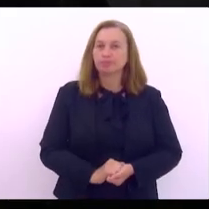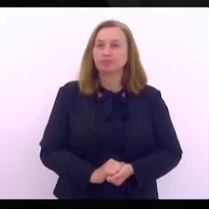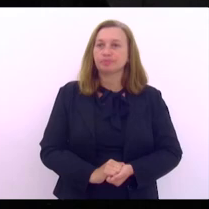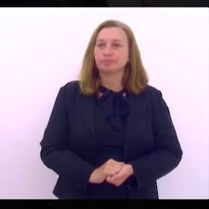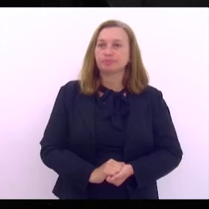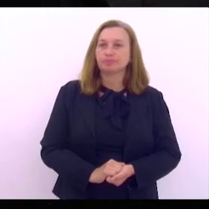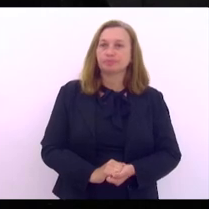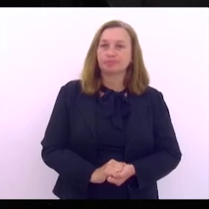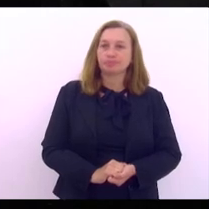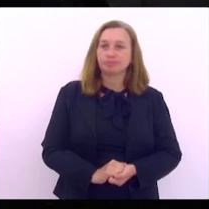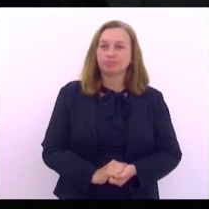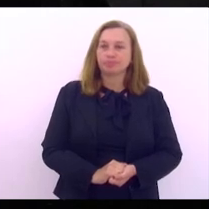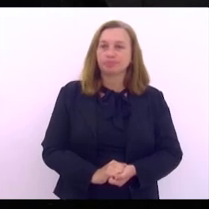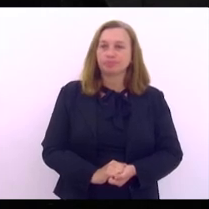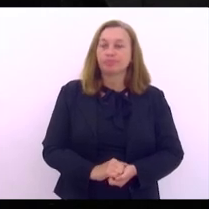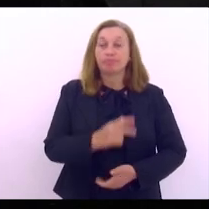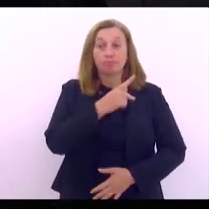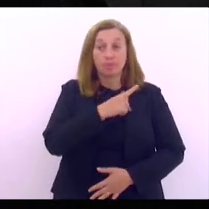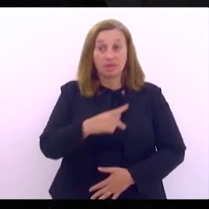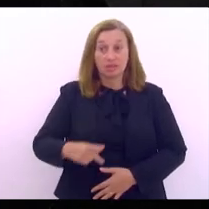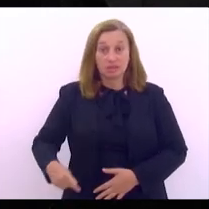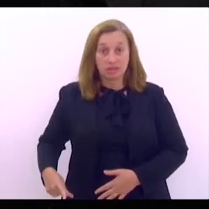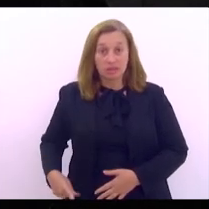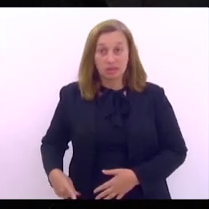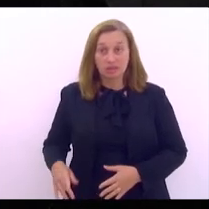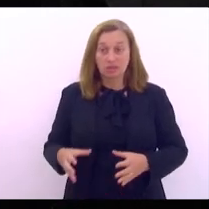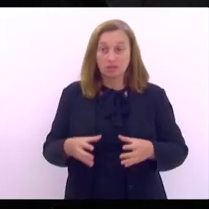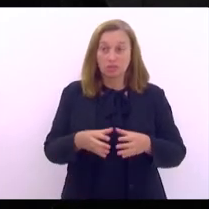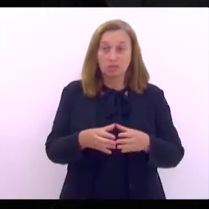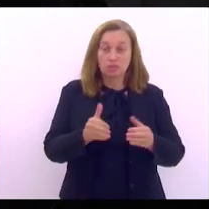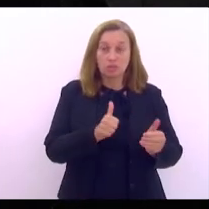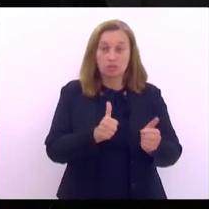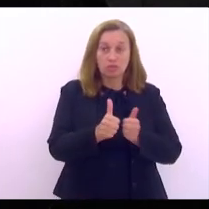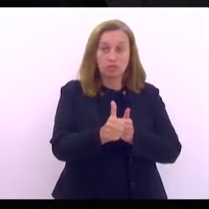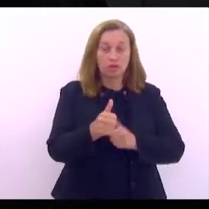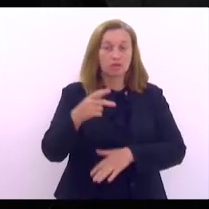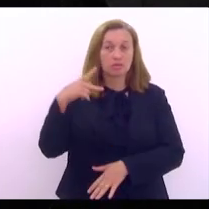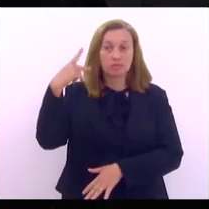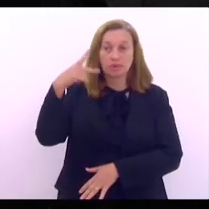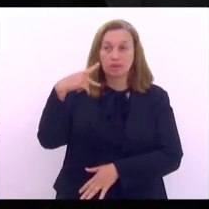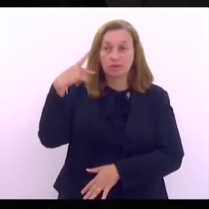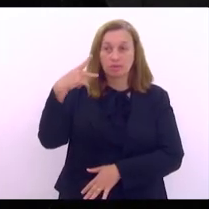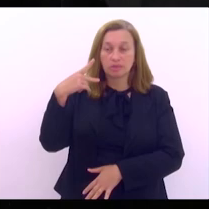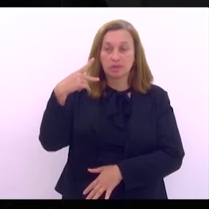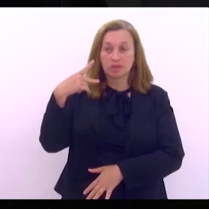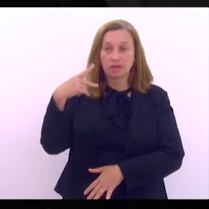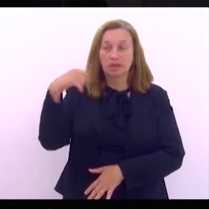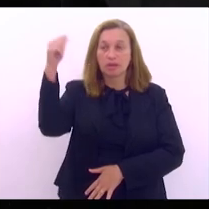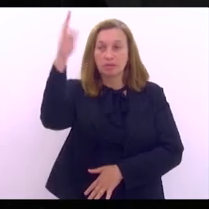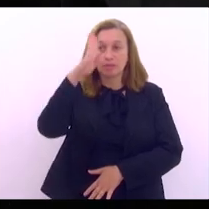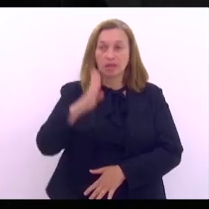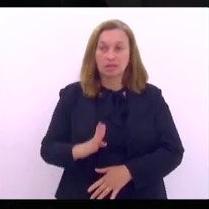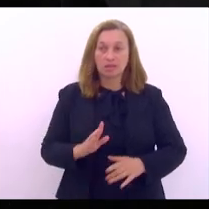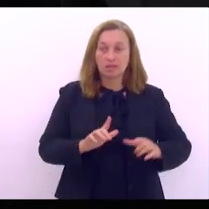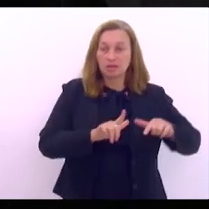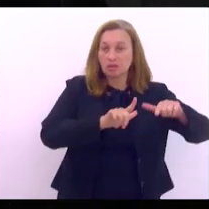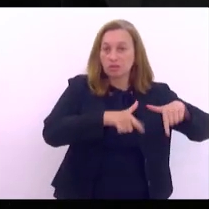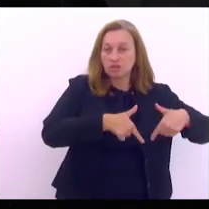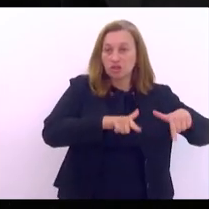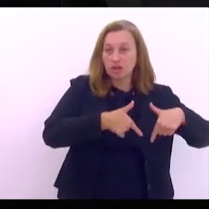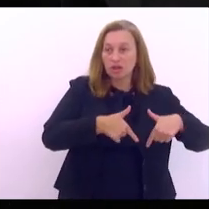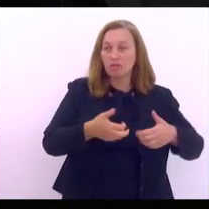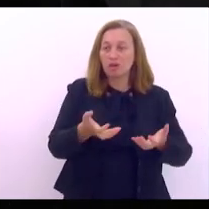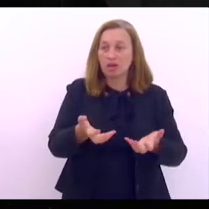como presidente da Frente Parlamentar Brasil-Israel, quero do